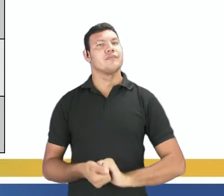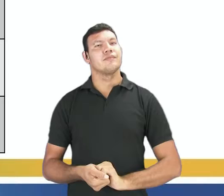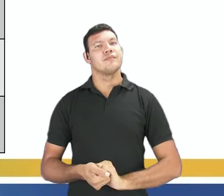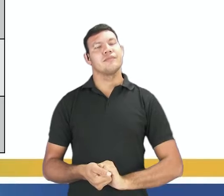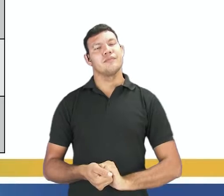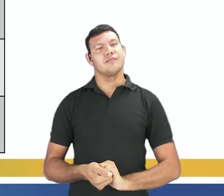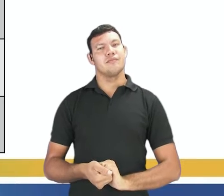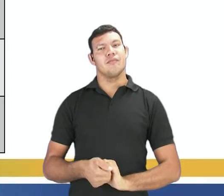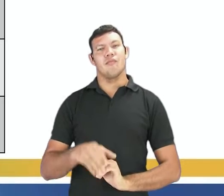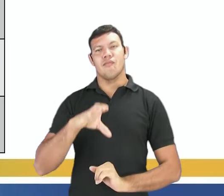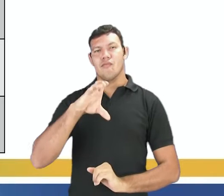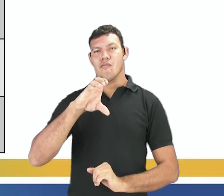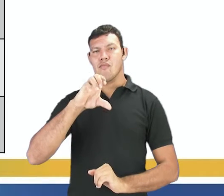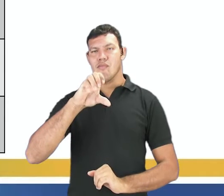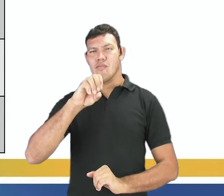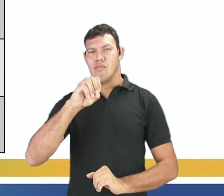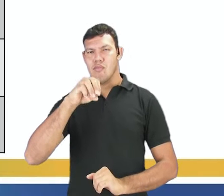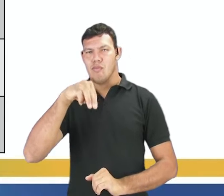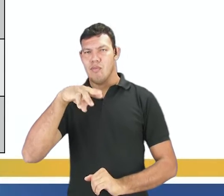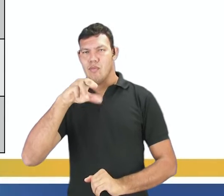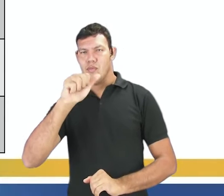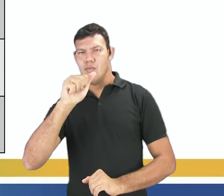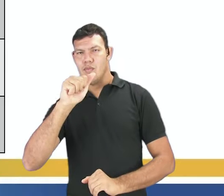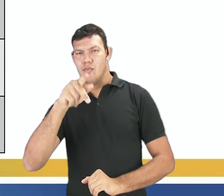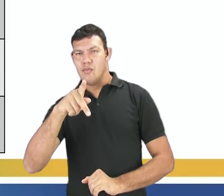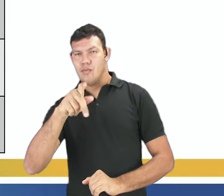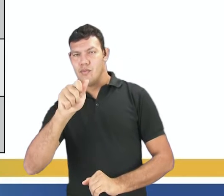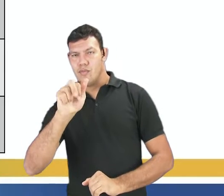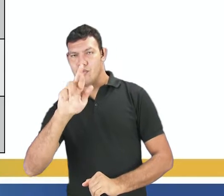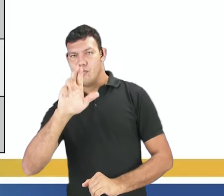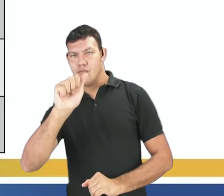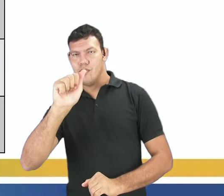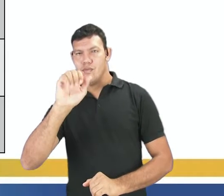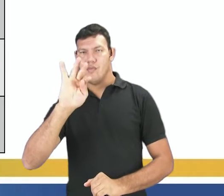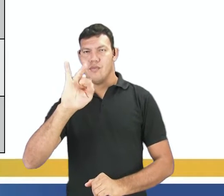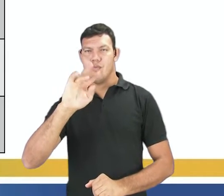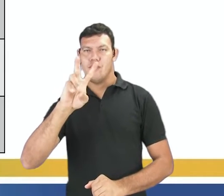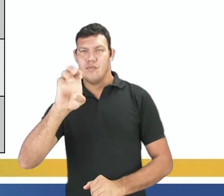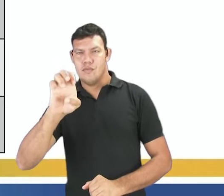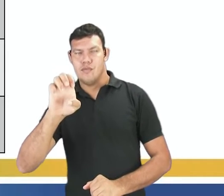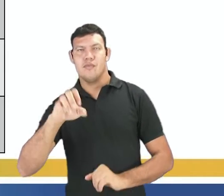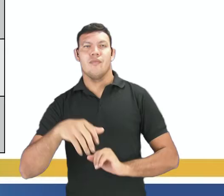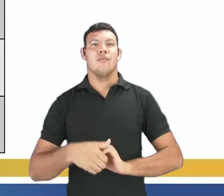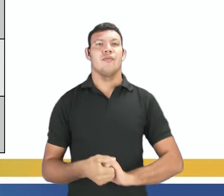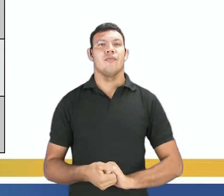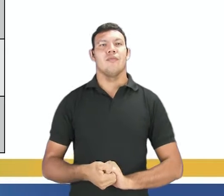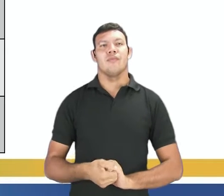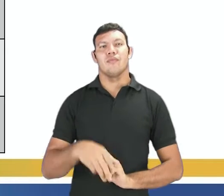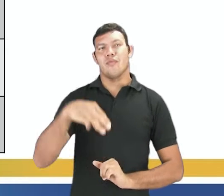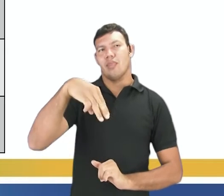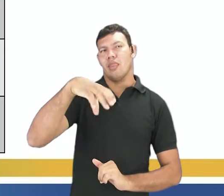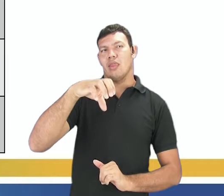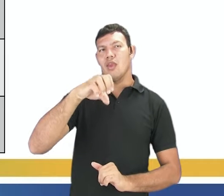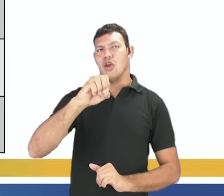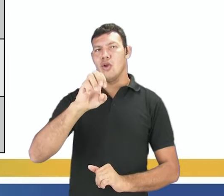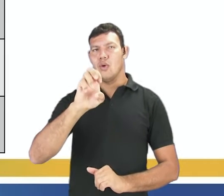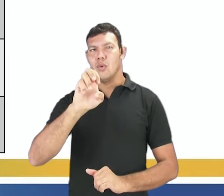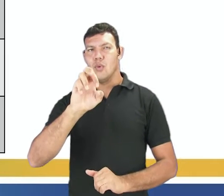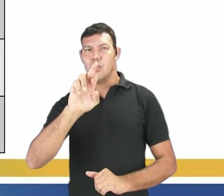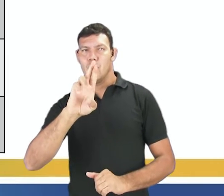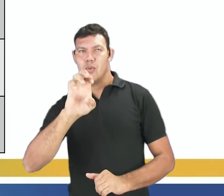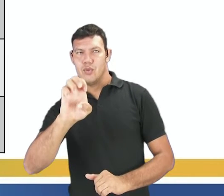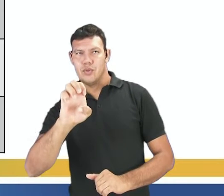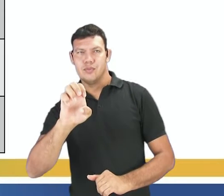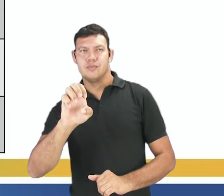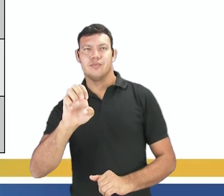ok? A estrutura more ou er plus adjective, more plus adjective plus than, ou também